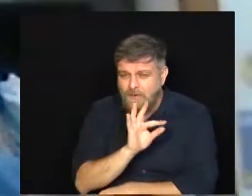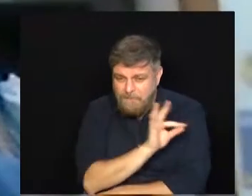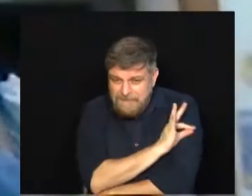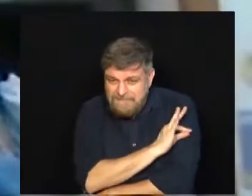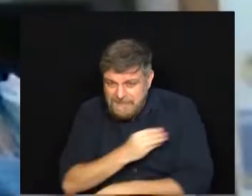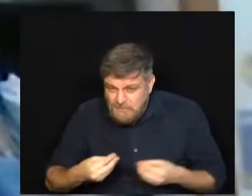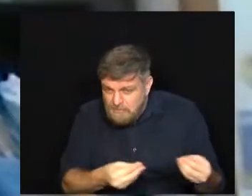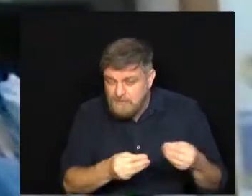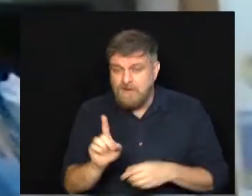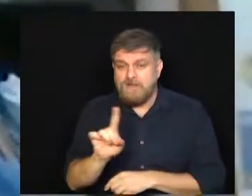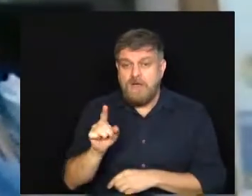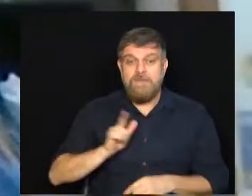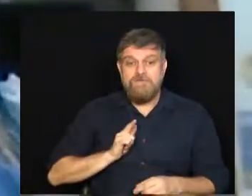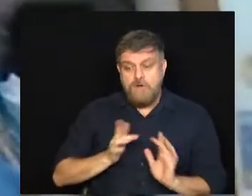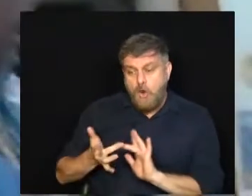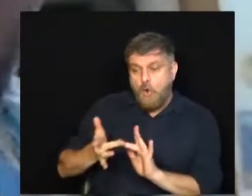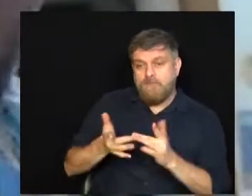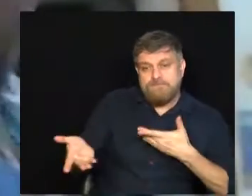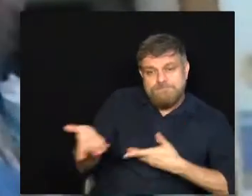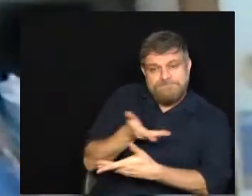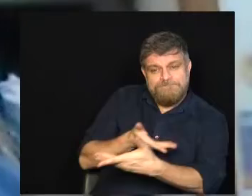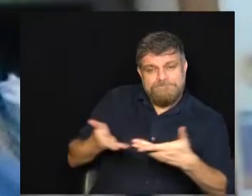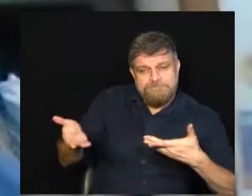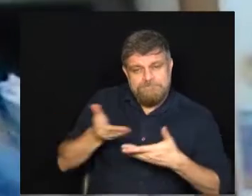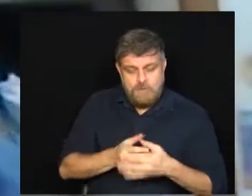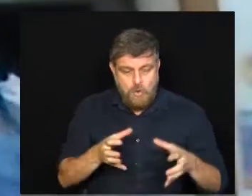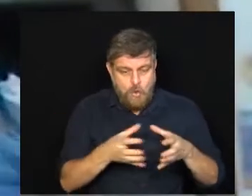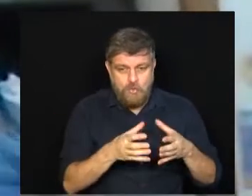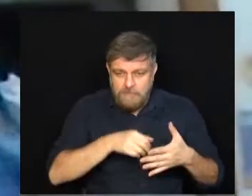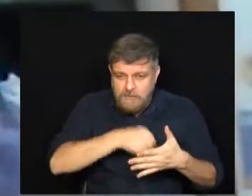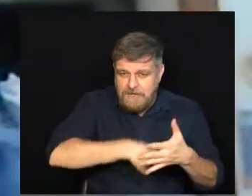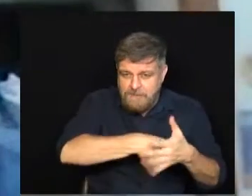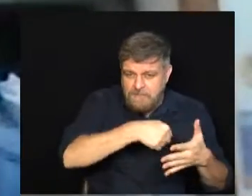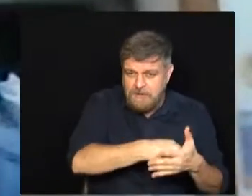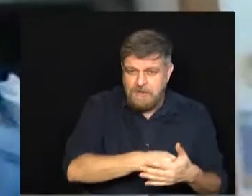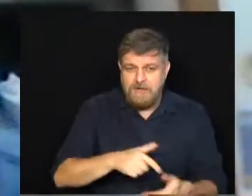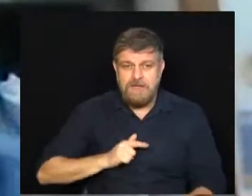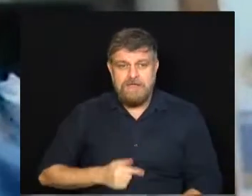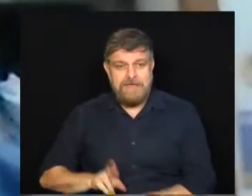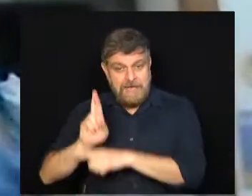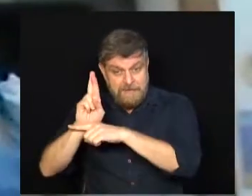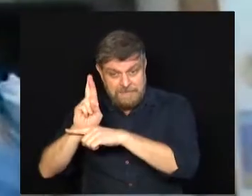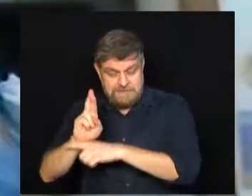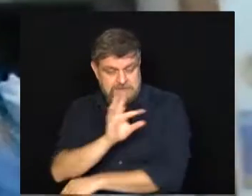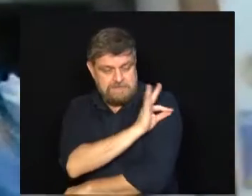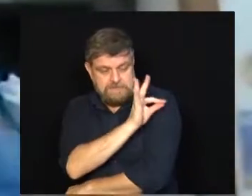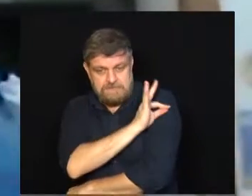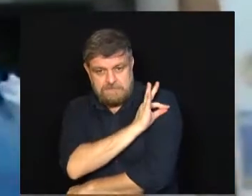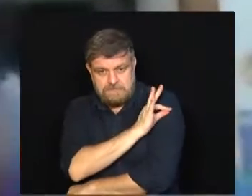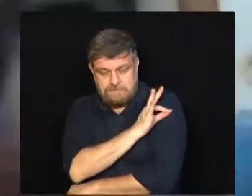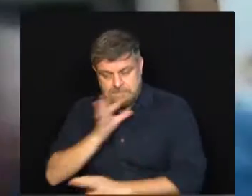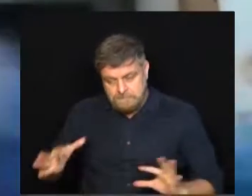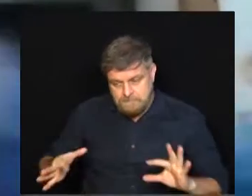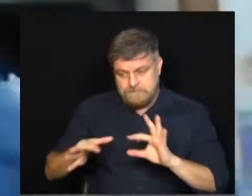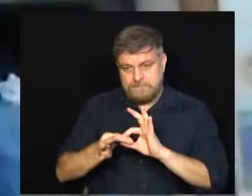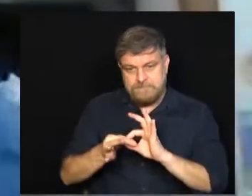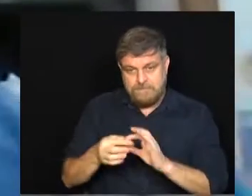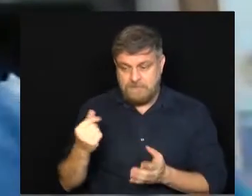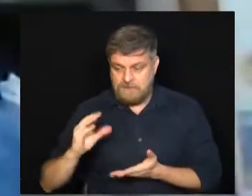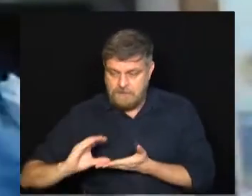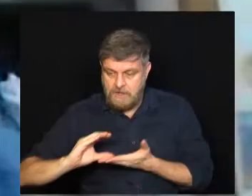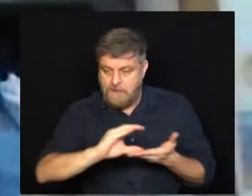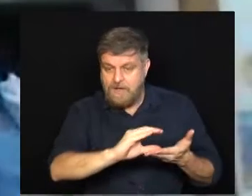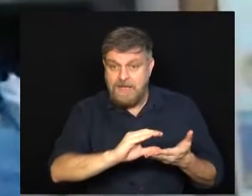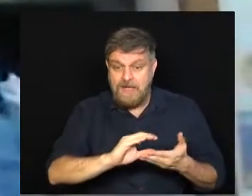a interlocução entre o movimento social e o Estado representado pelo governo, que permitiu que se transformasse numa